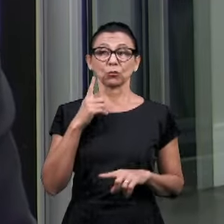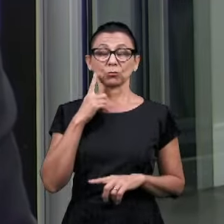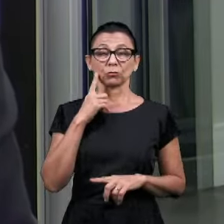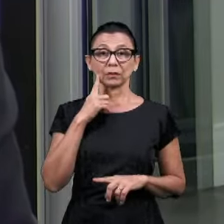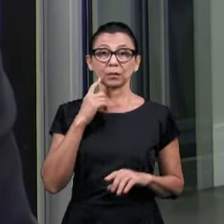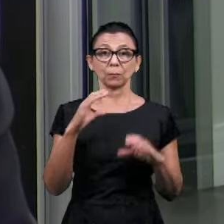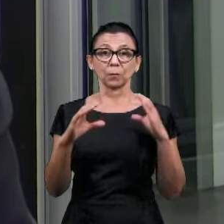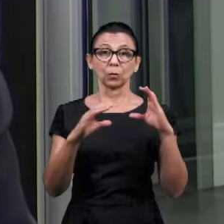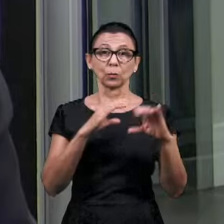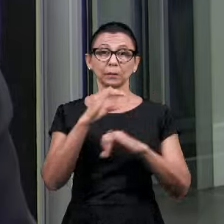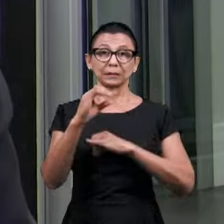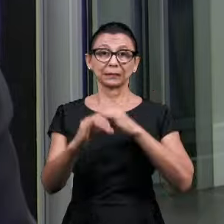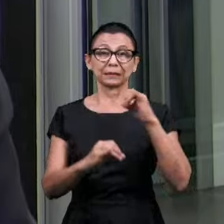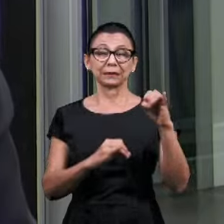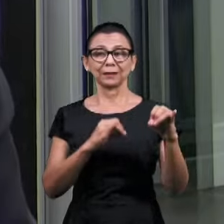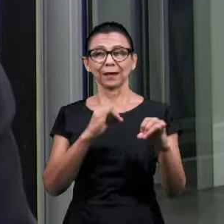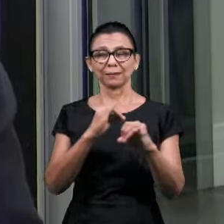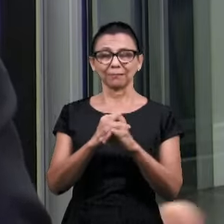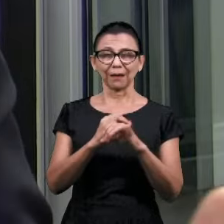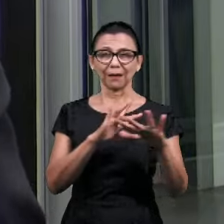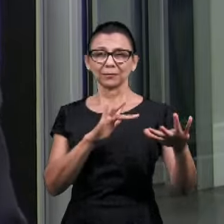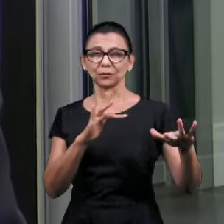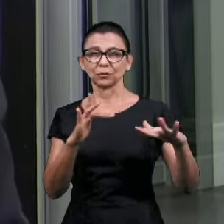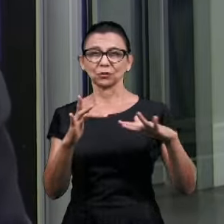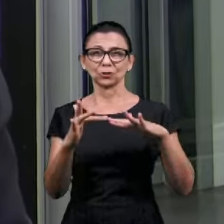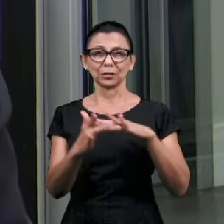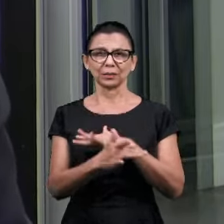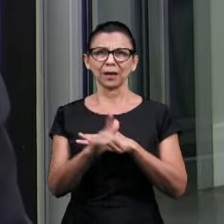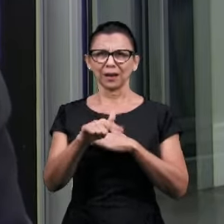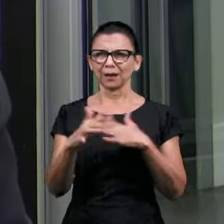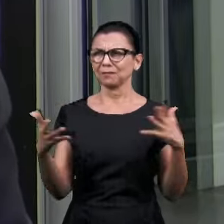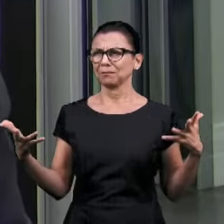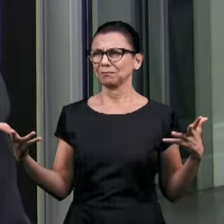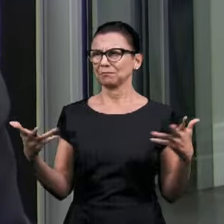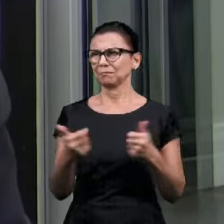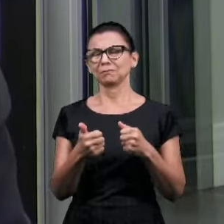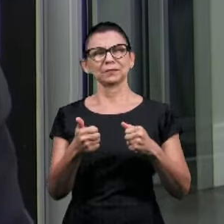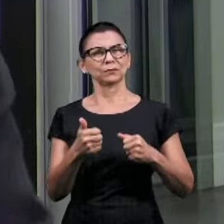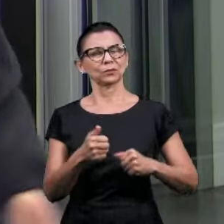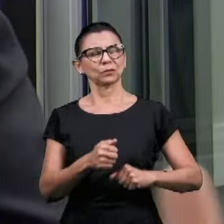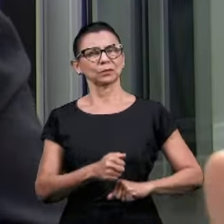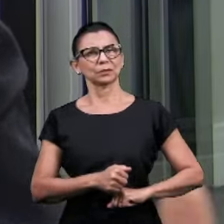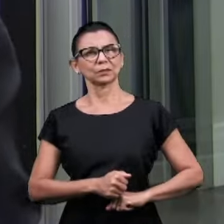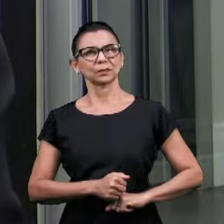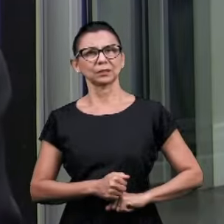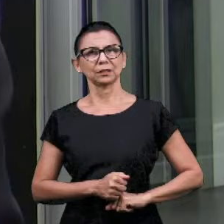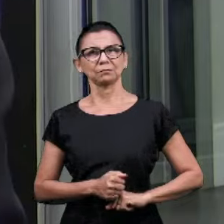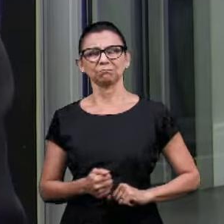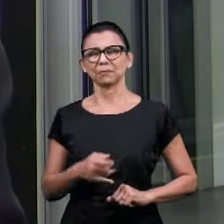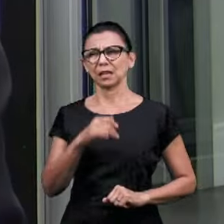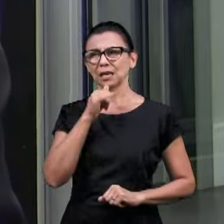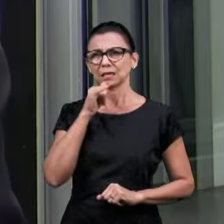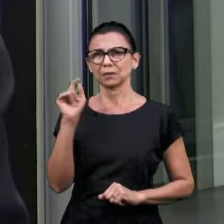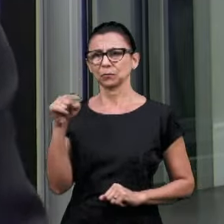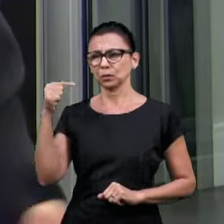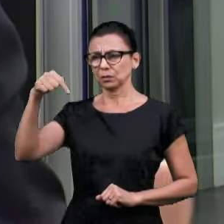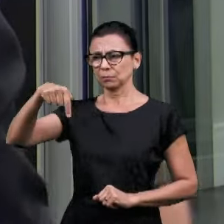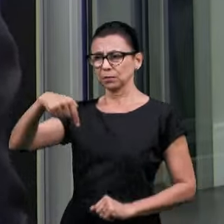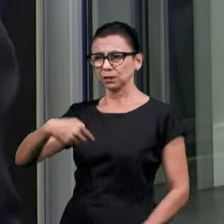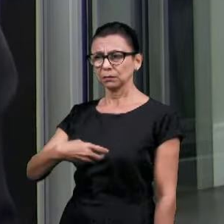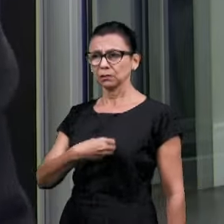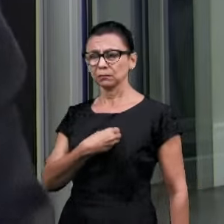social, né, de uma plataforma digital, ela é extraordinário, né? Nós estamos aqui,